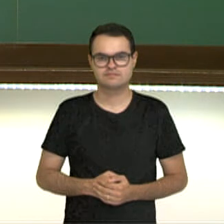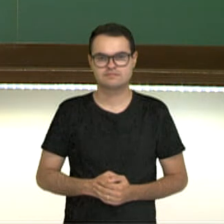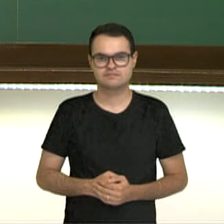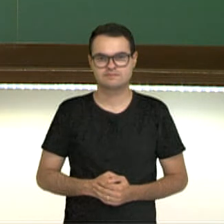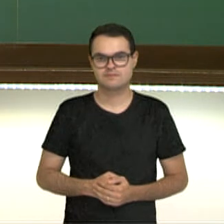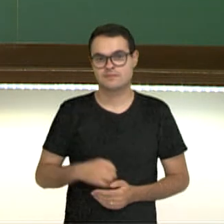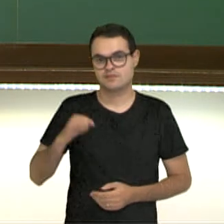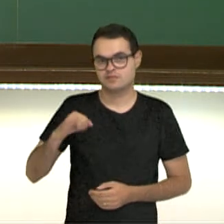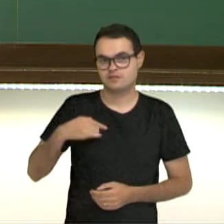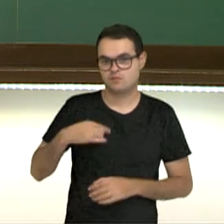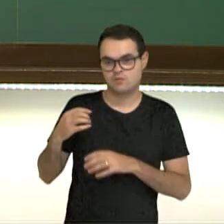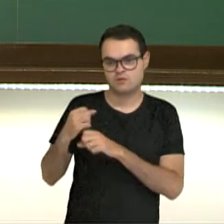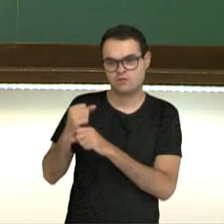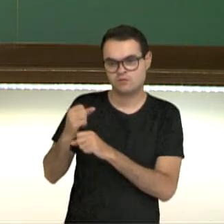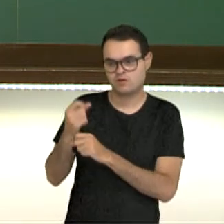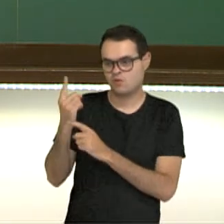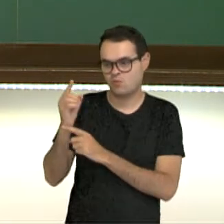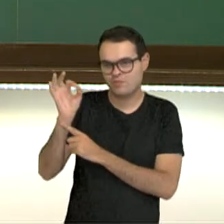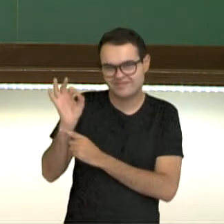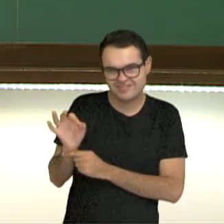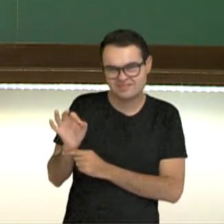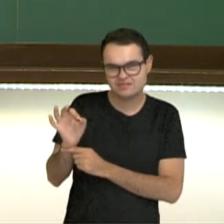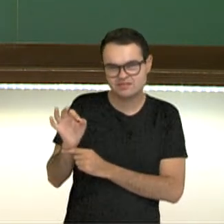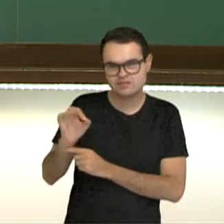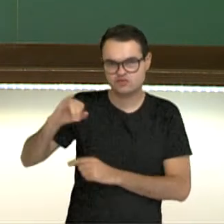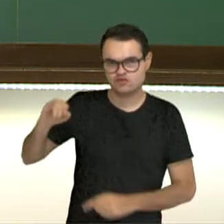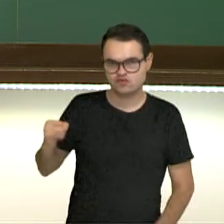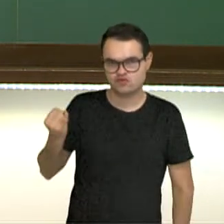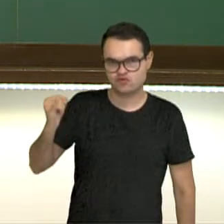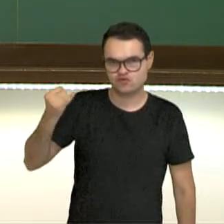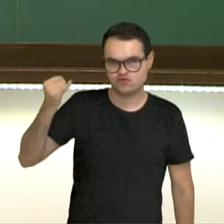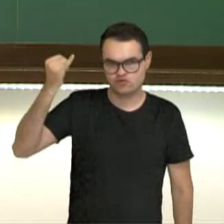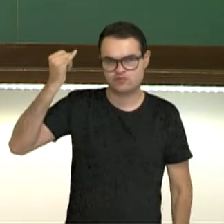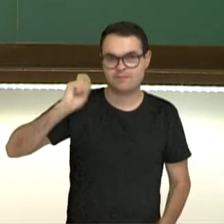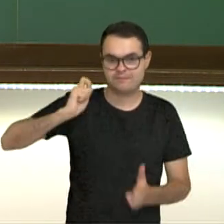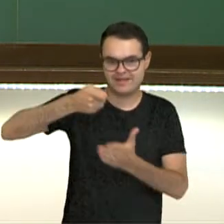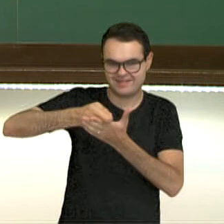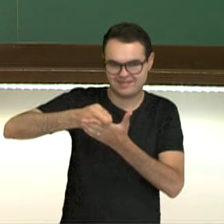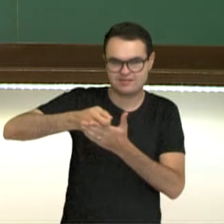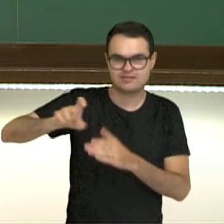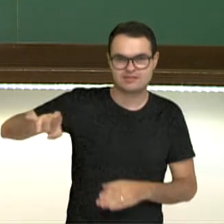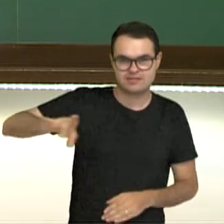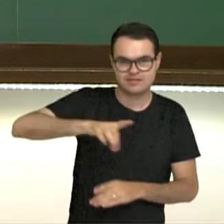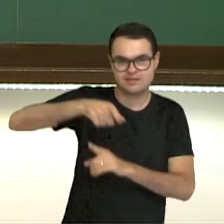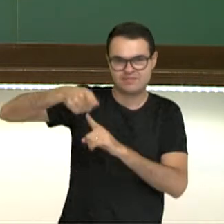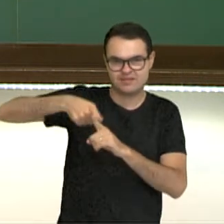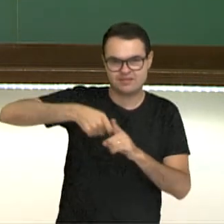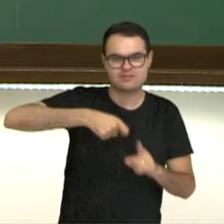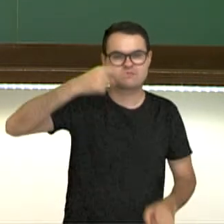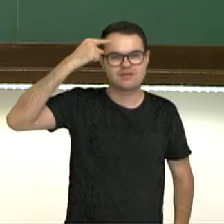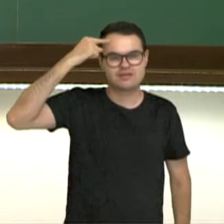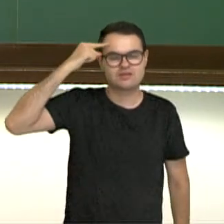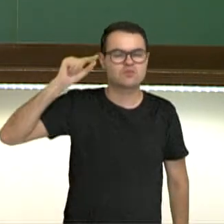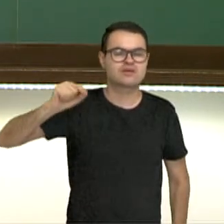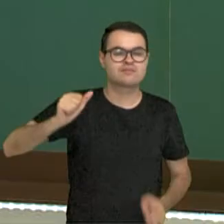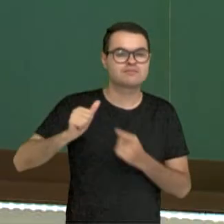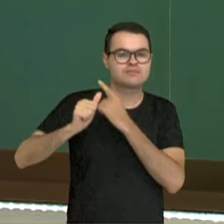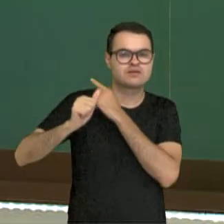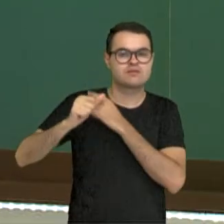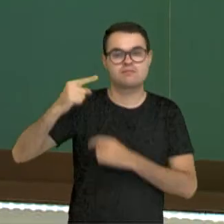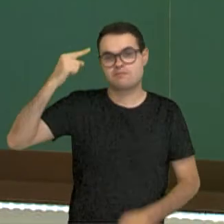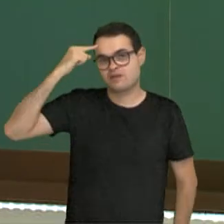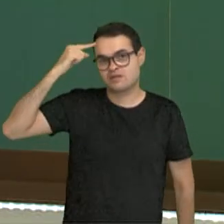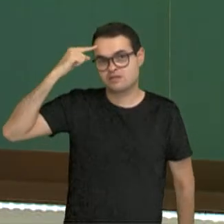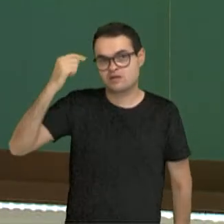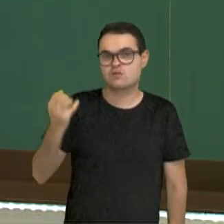Se eu vou calcular 1% de juros, né, eu vou pagar 1% de juros, eu tenho que pensar o que primeiro? Eu tenho que pensar